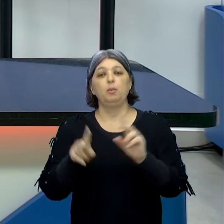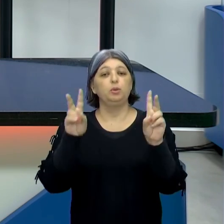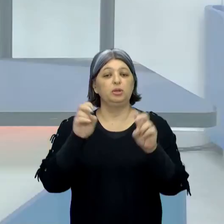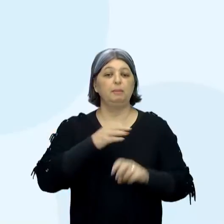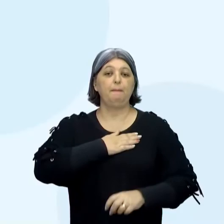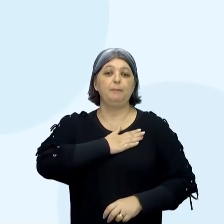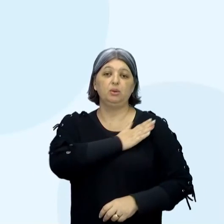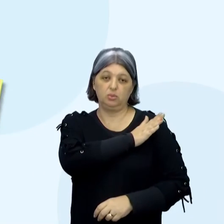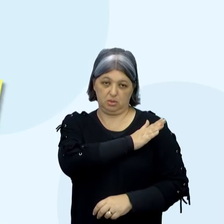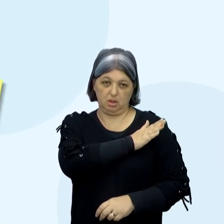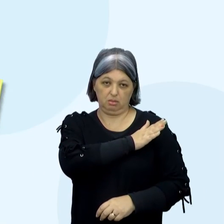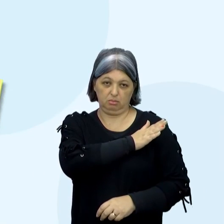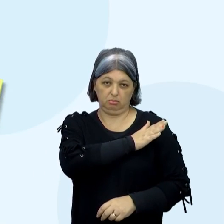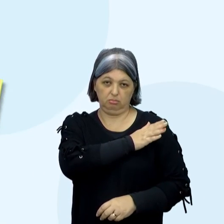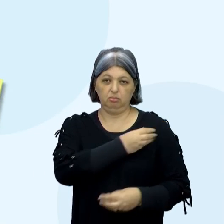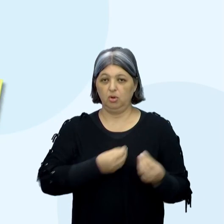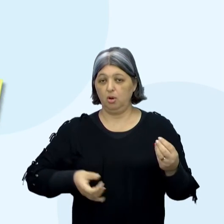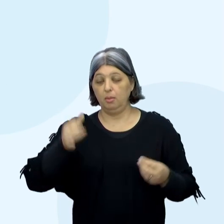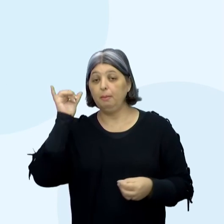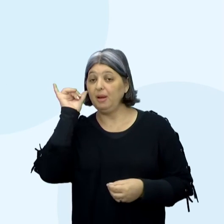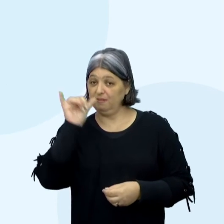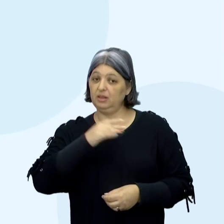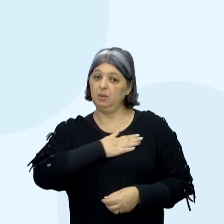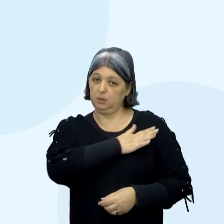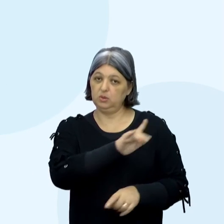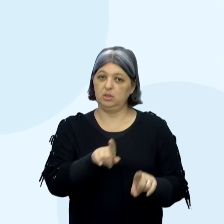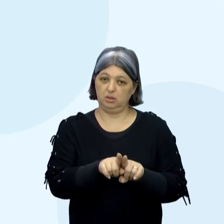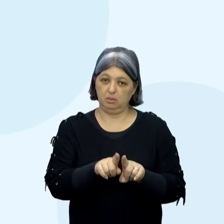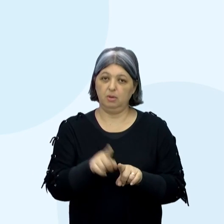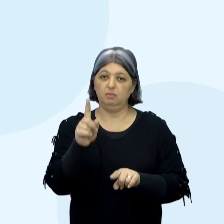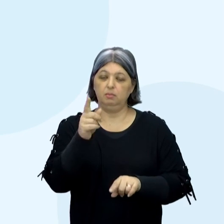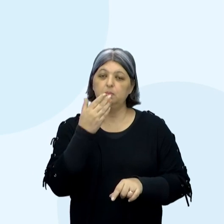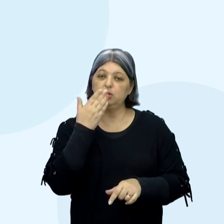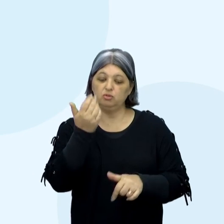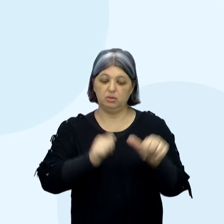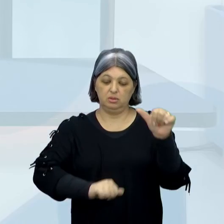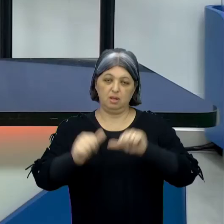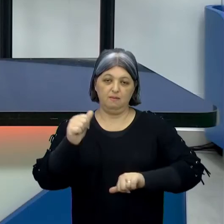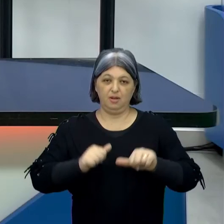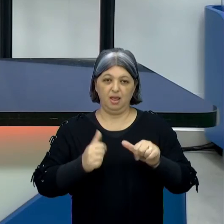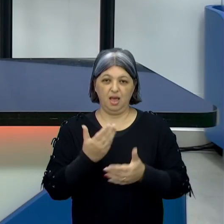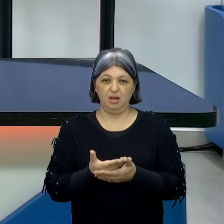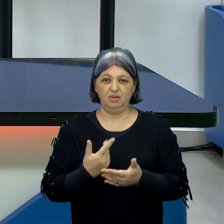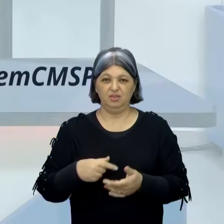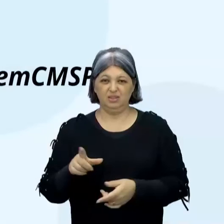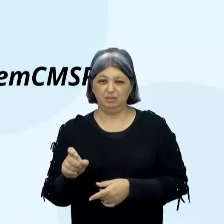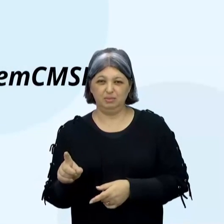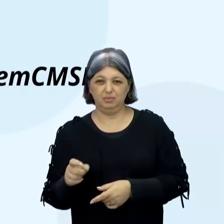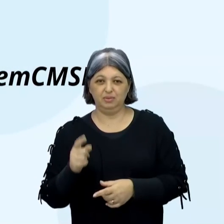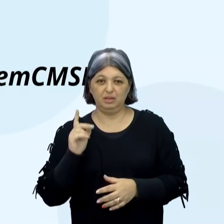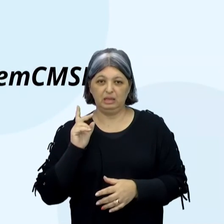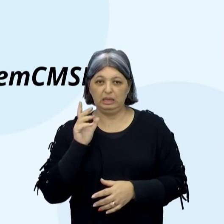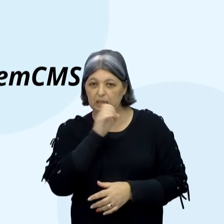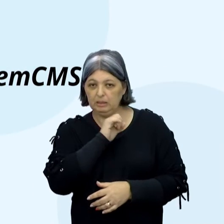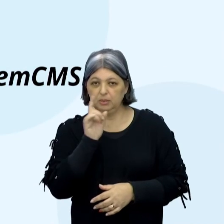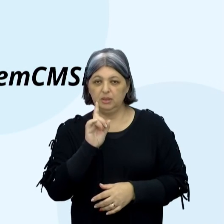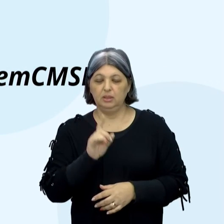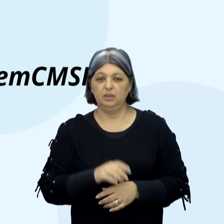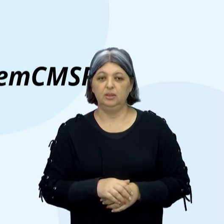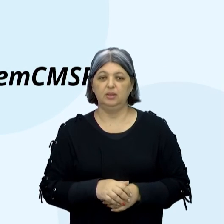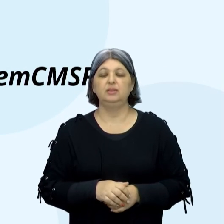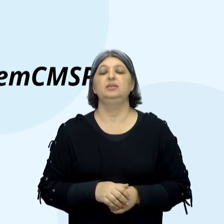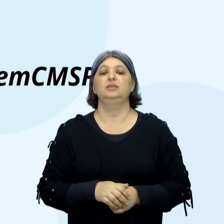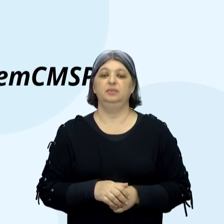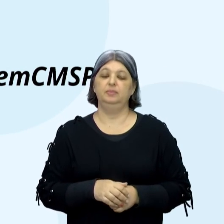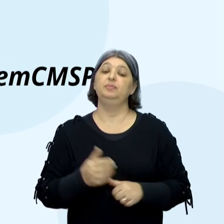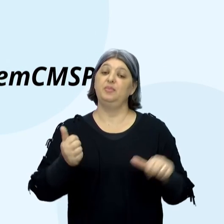e antipreconceito. Vou pedir para que vocês avaliem a aula. Opa, eu acho que eu mexi demais aqui, não foi, diretor?